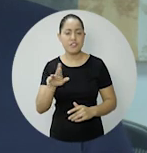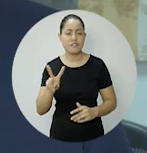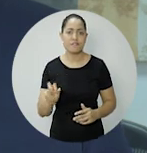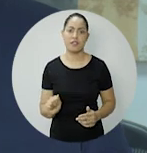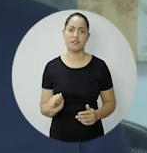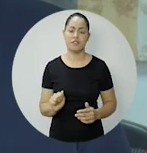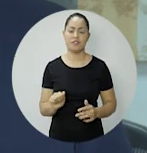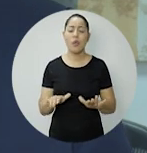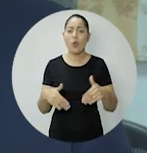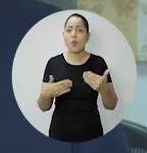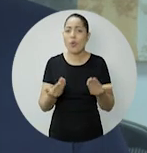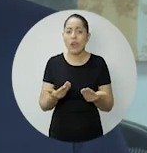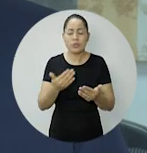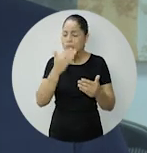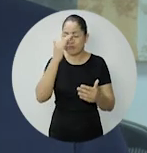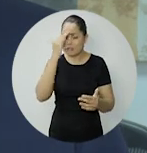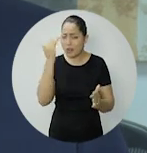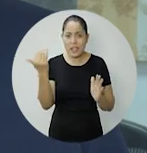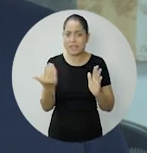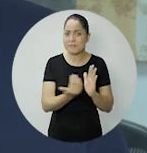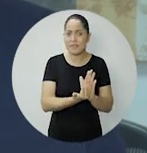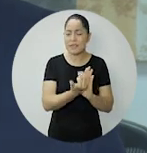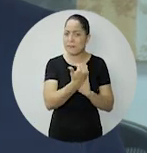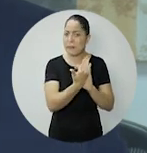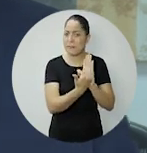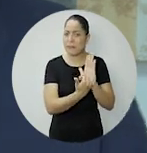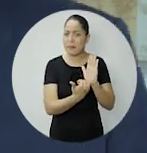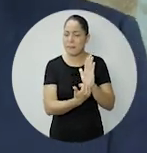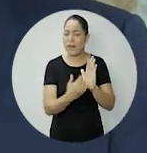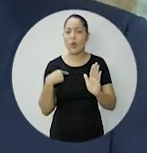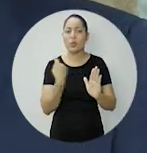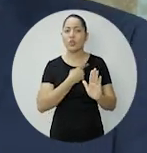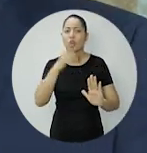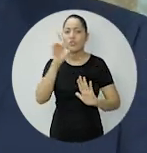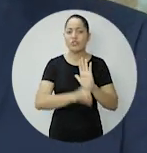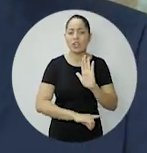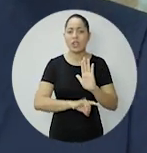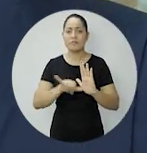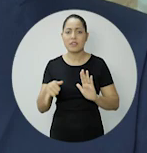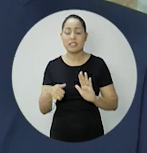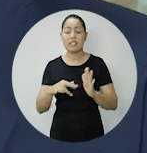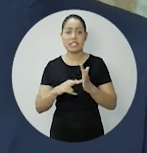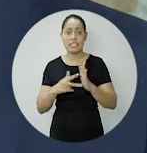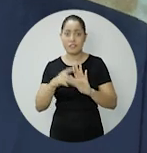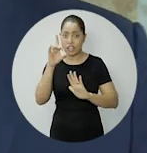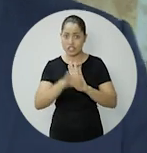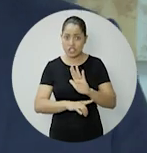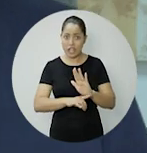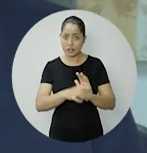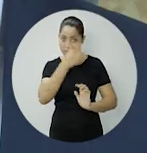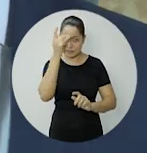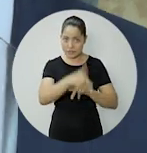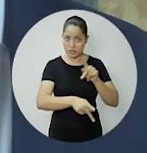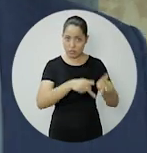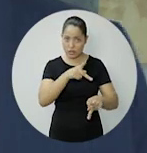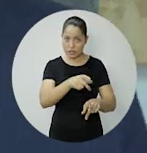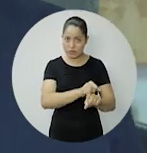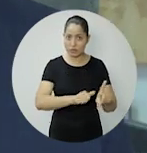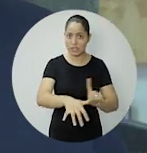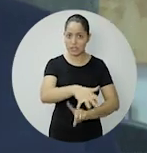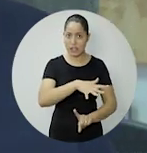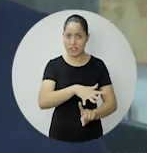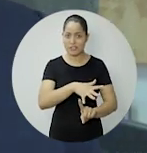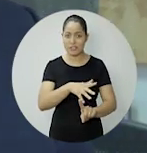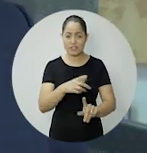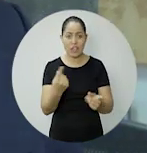advocacia, quando diminui a força do advogado, a nossa prerrogativa, que na verdade é do cidadão, é violada. Então,